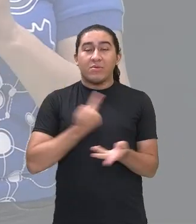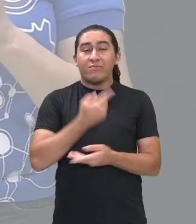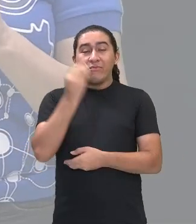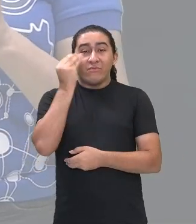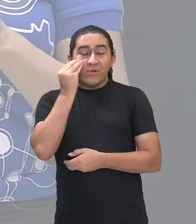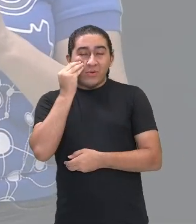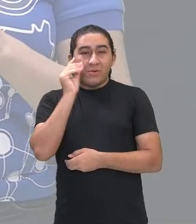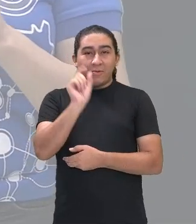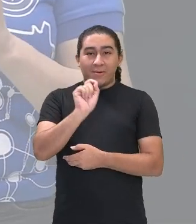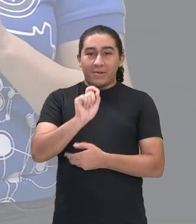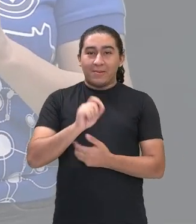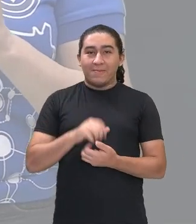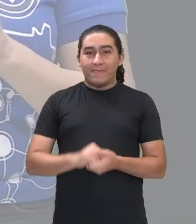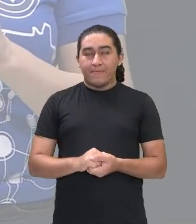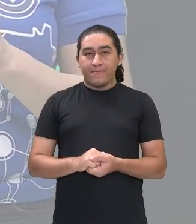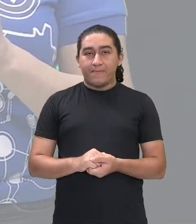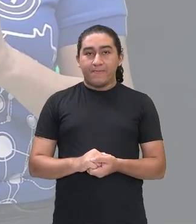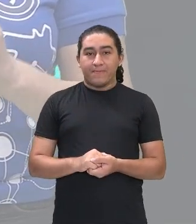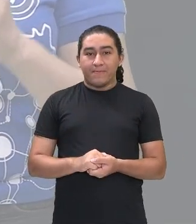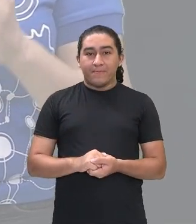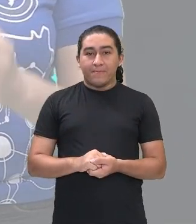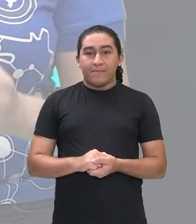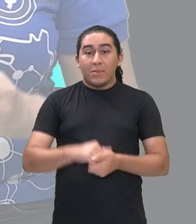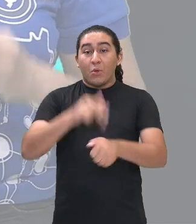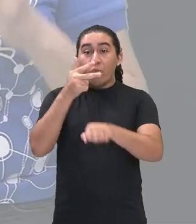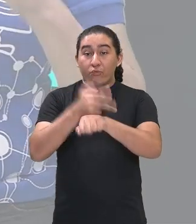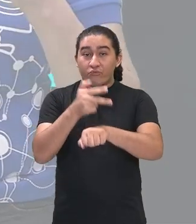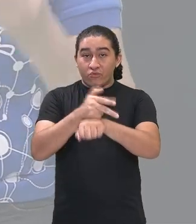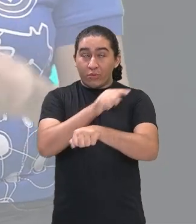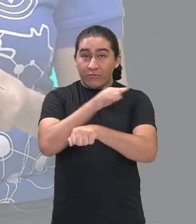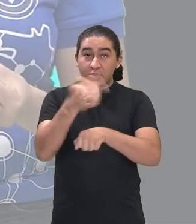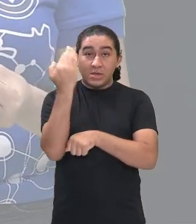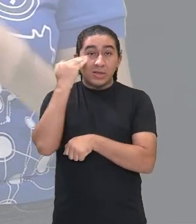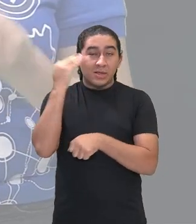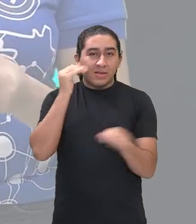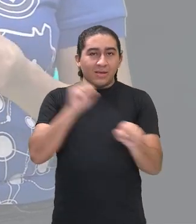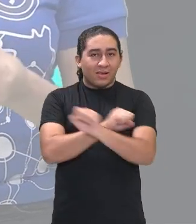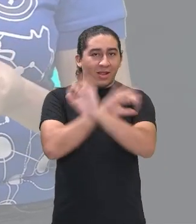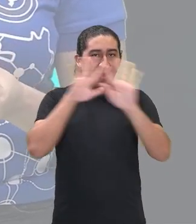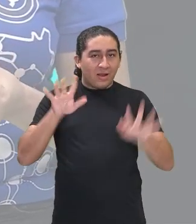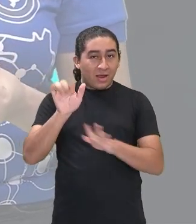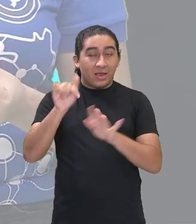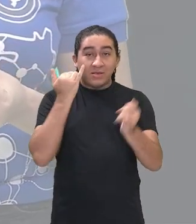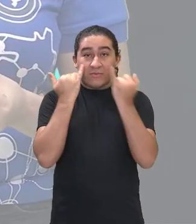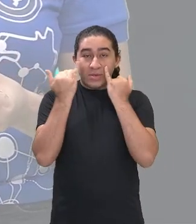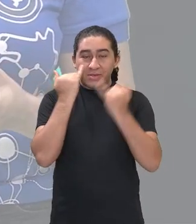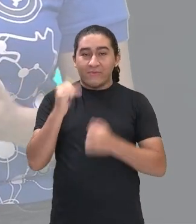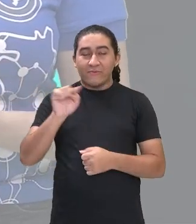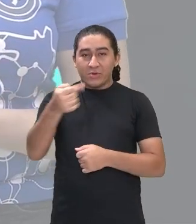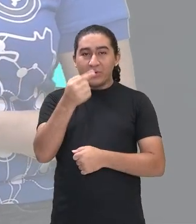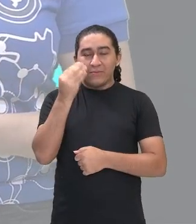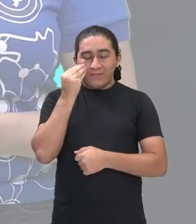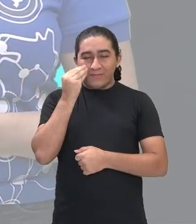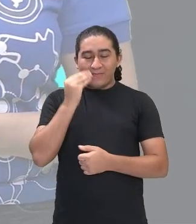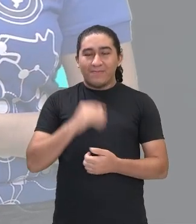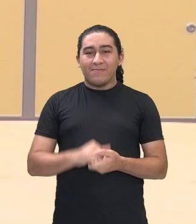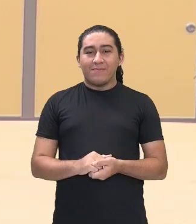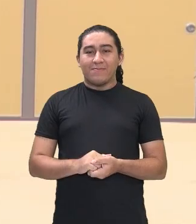mais um VTzinho para vocês entenderem melhor essa situação da vírgula. Então, vamos